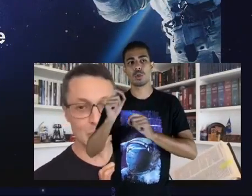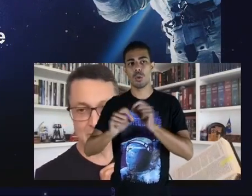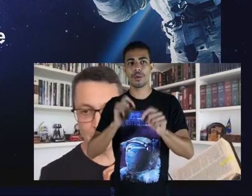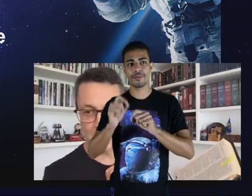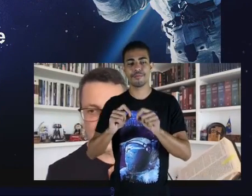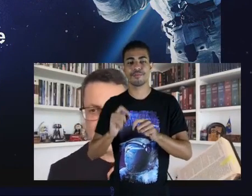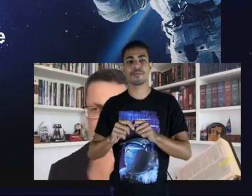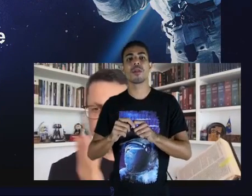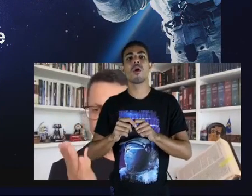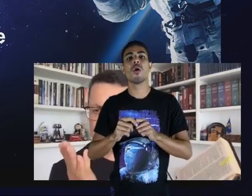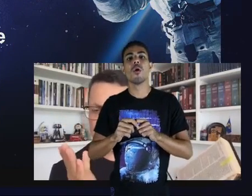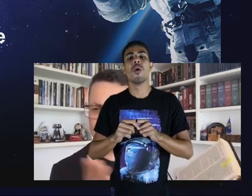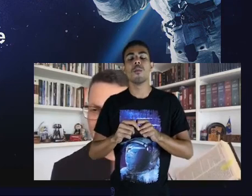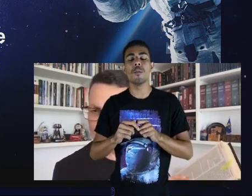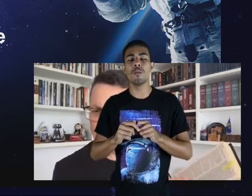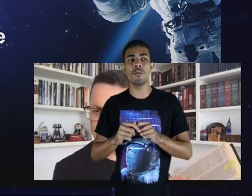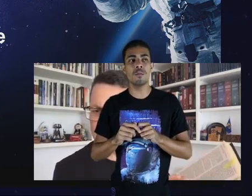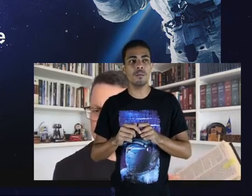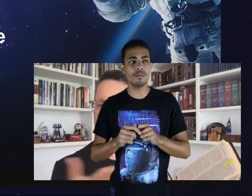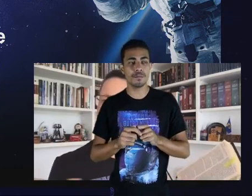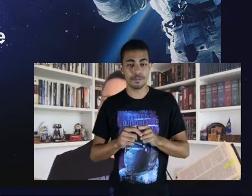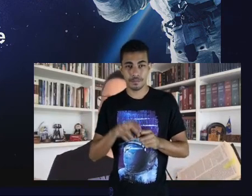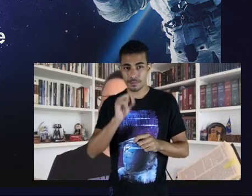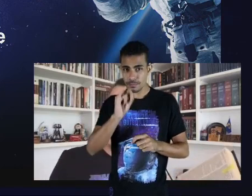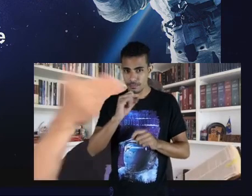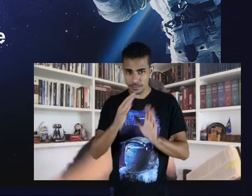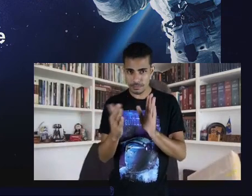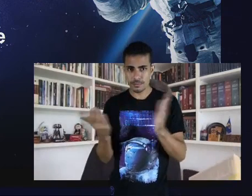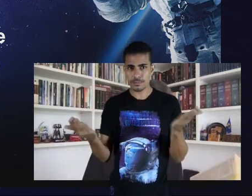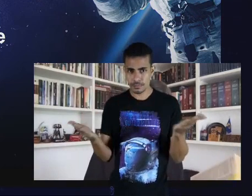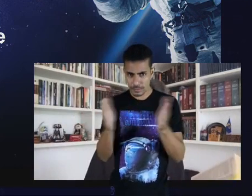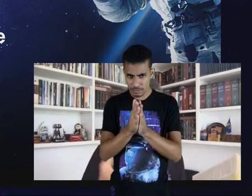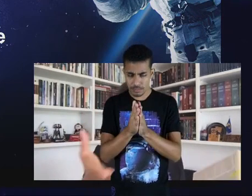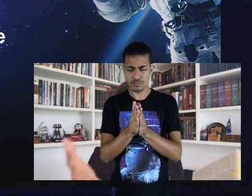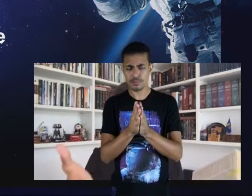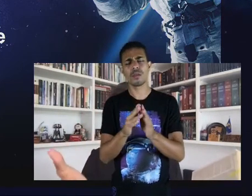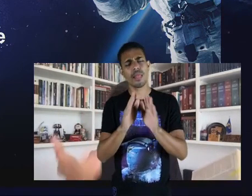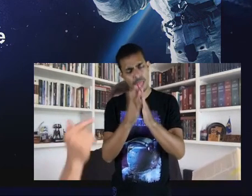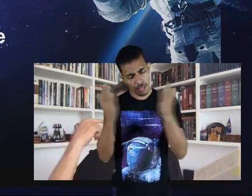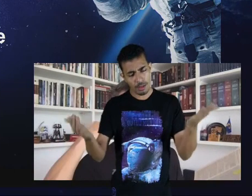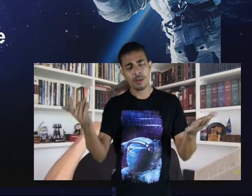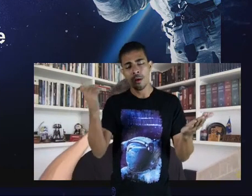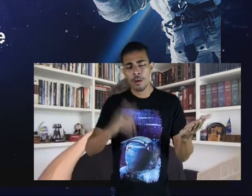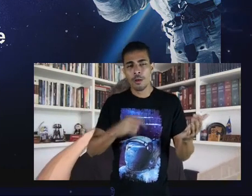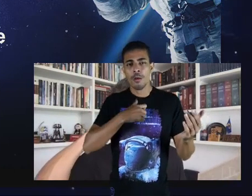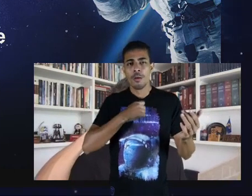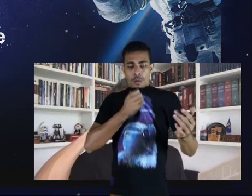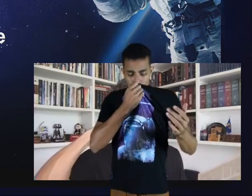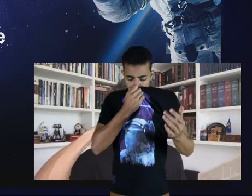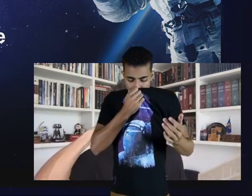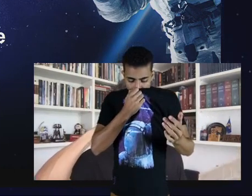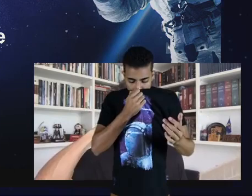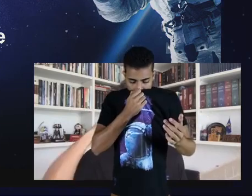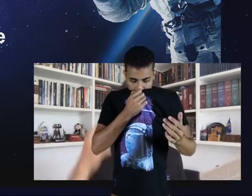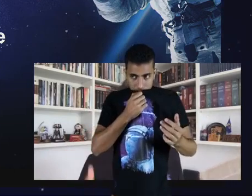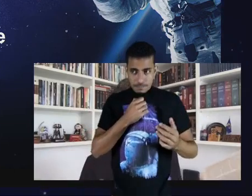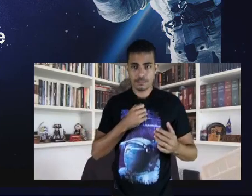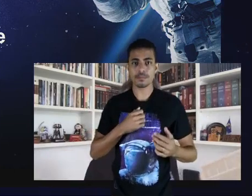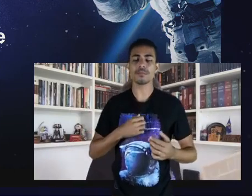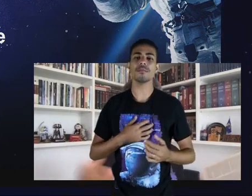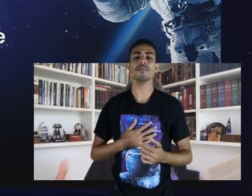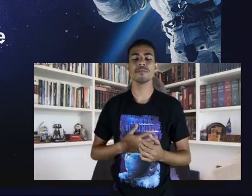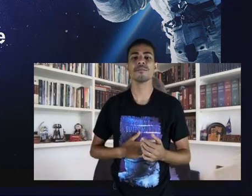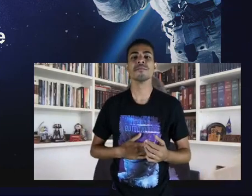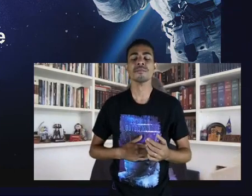verso 14 agora. Se você fechou sua Bíblia, por favor, torne a abri-la. Pode ser aí no seu pendrive ou no